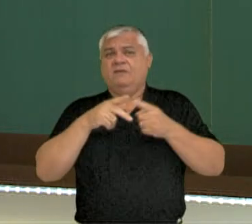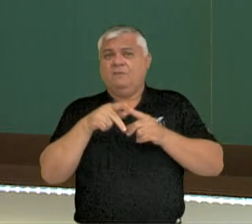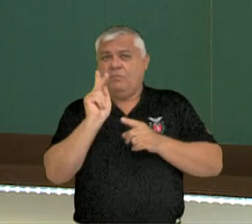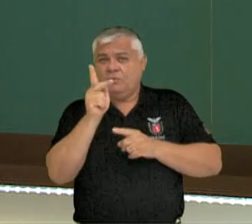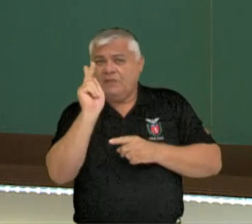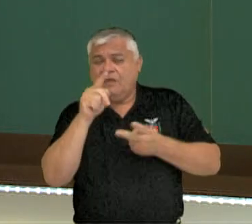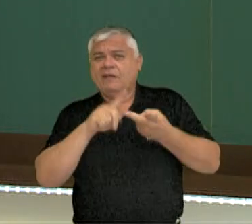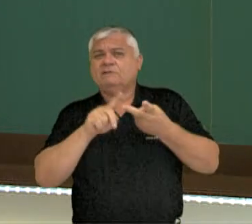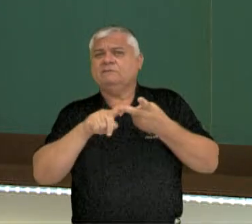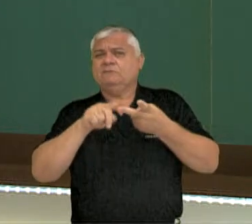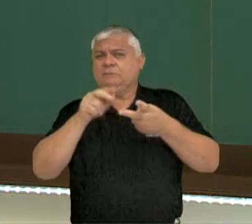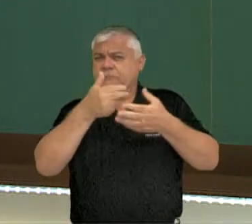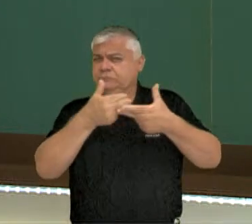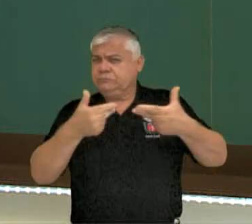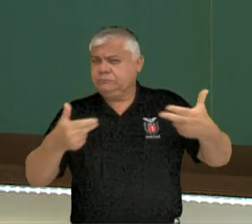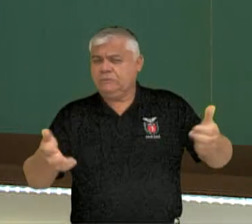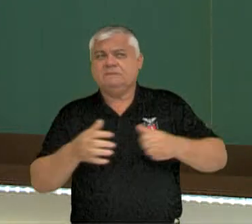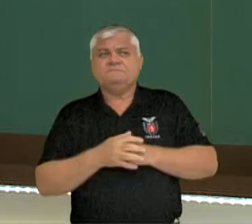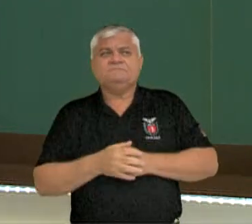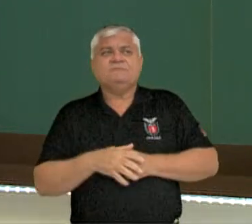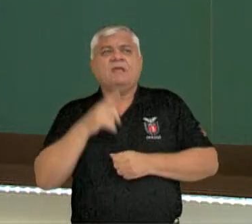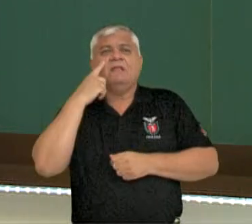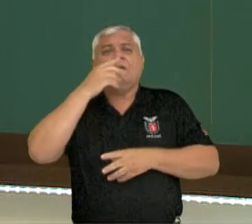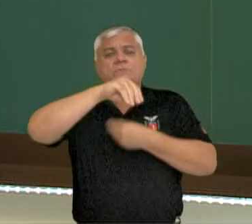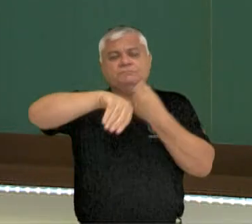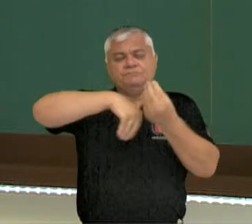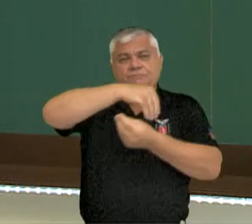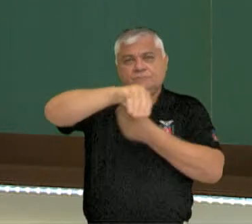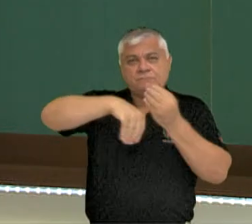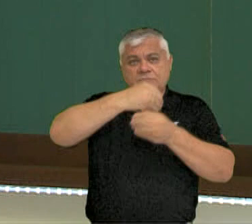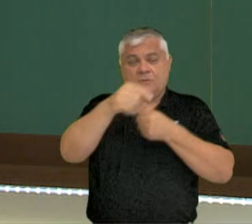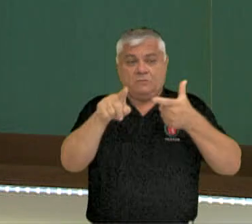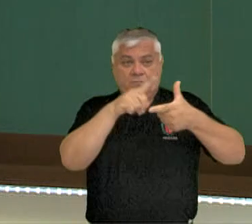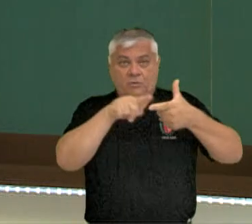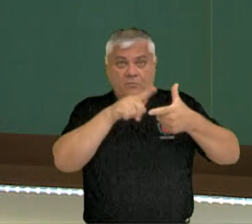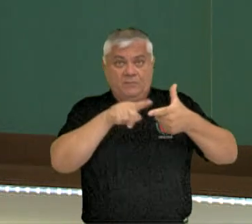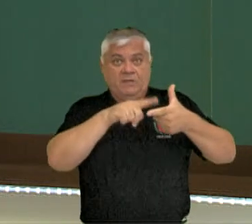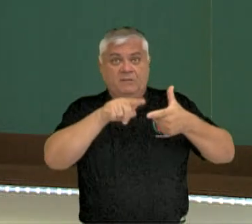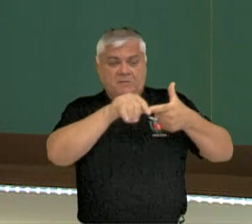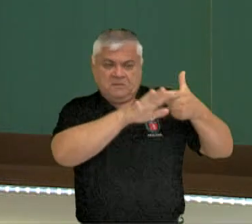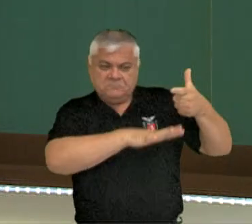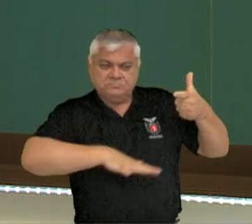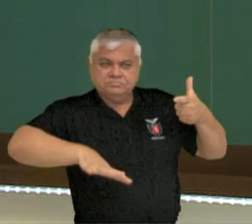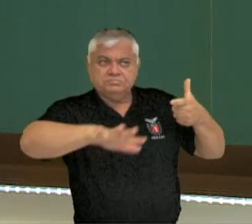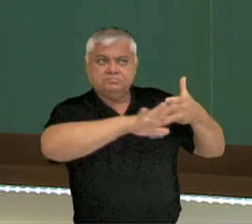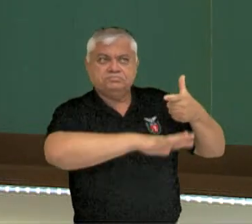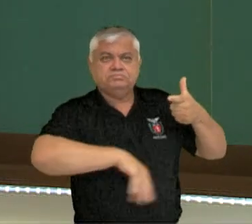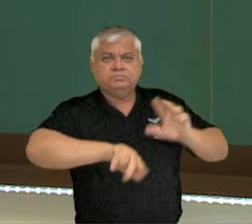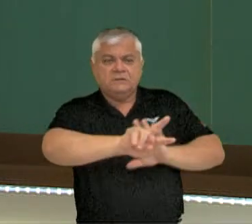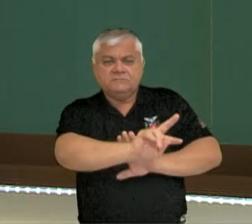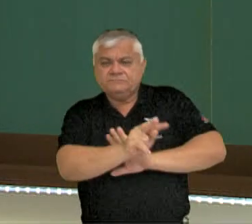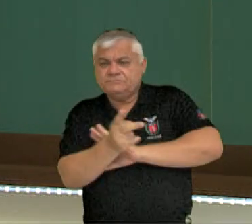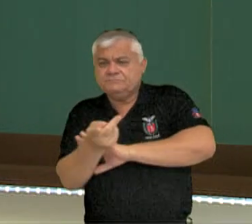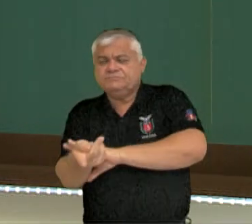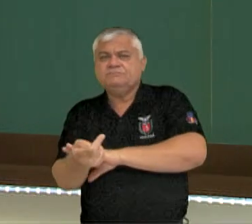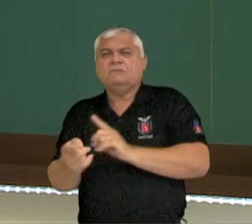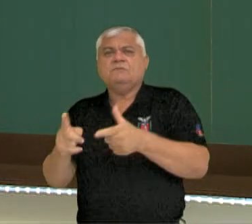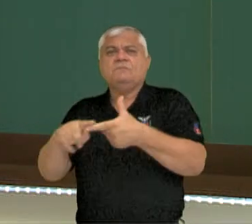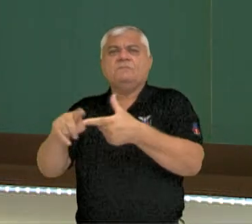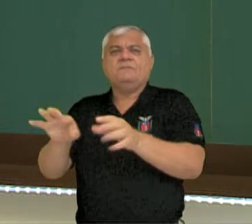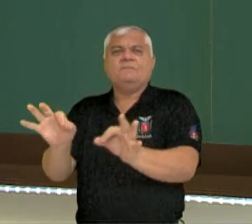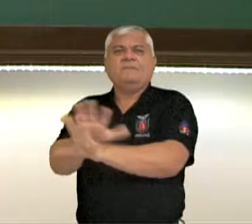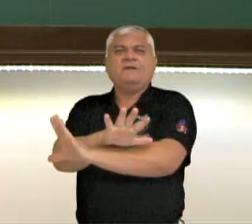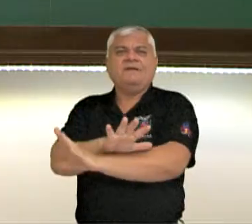dessas algas. Então, essa daqui é a conversão de um problema ambiental, certo? Transformada em uma solução